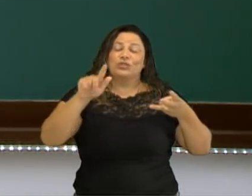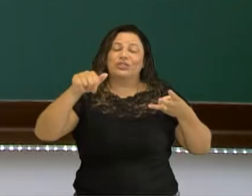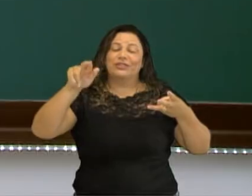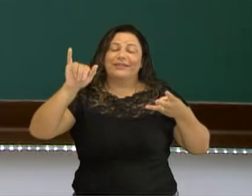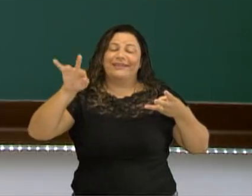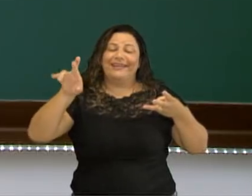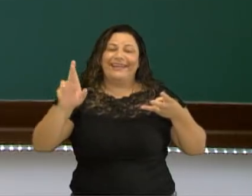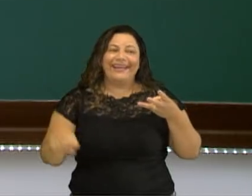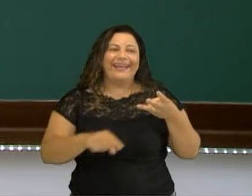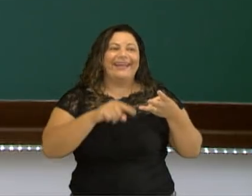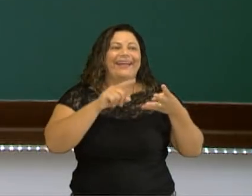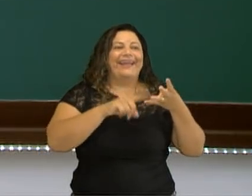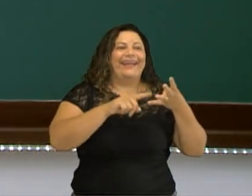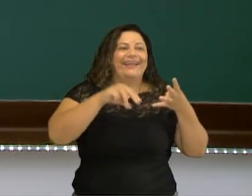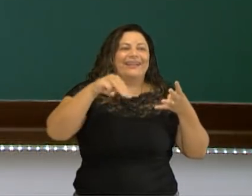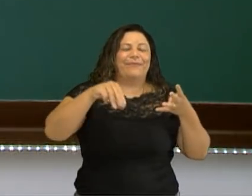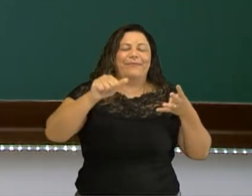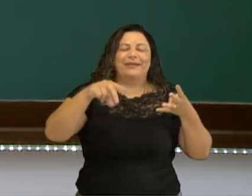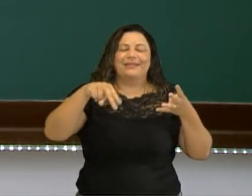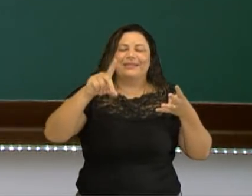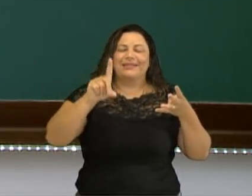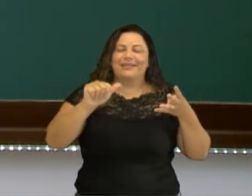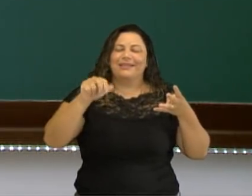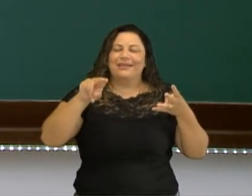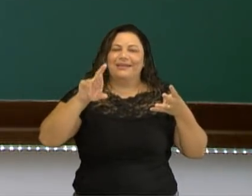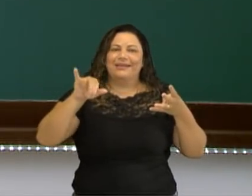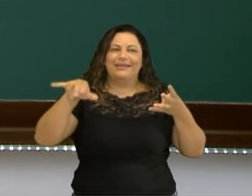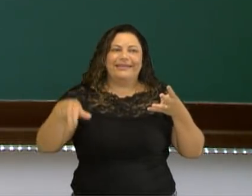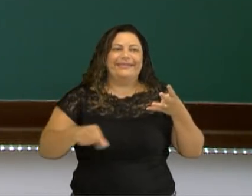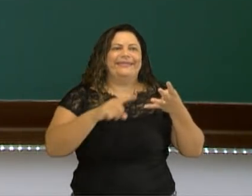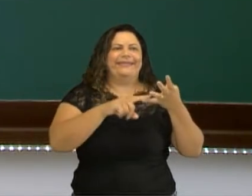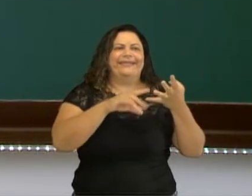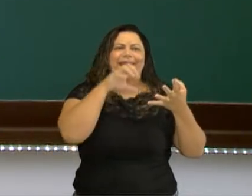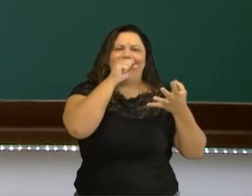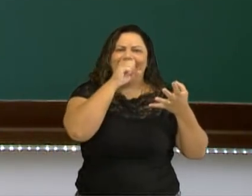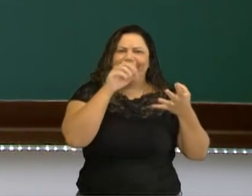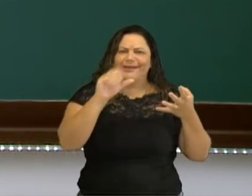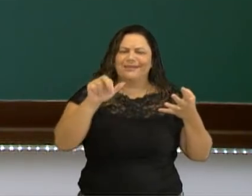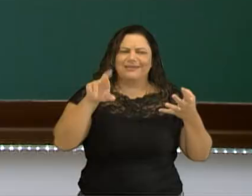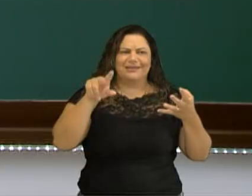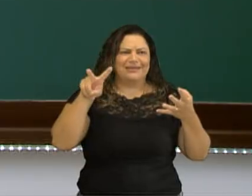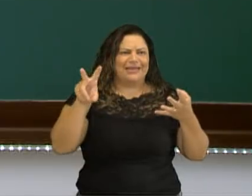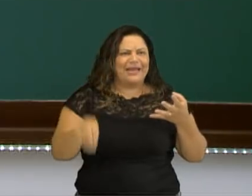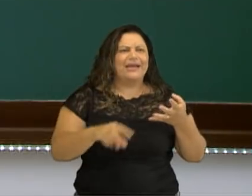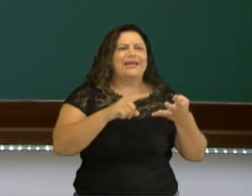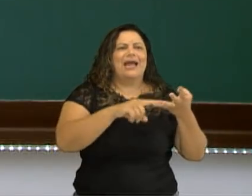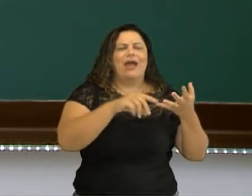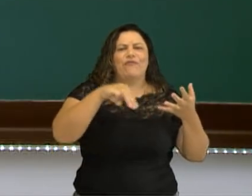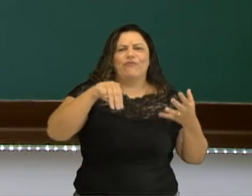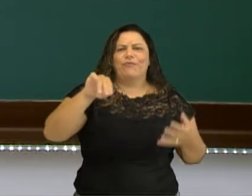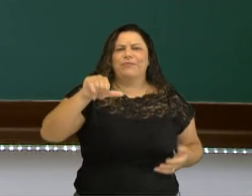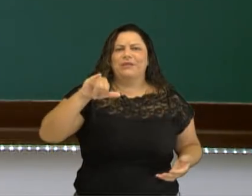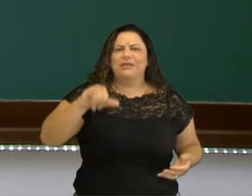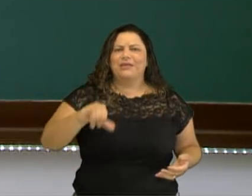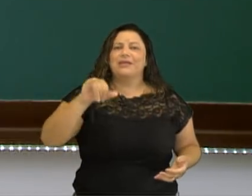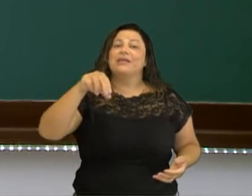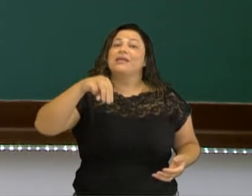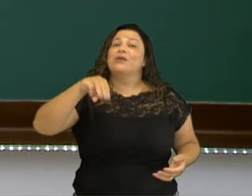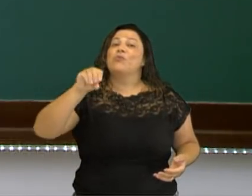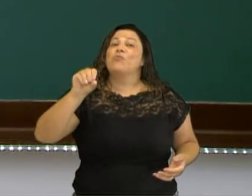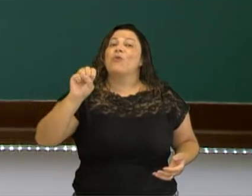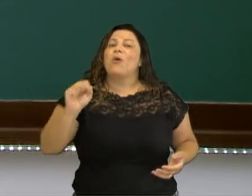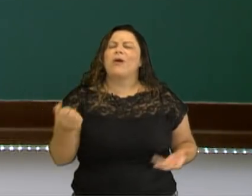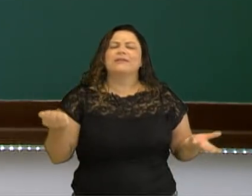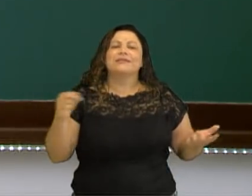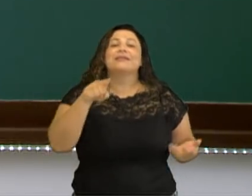tem mais: laranja cravo, laranja mimosa, mimosa, poncã. Você aí, conhece essa planta por